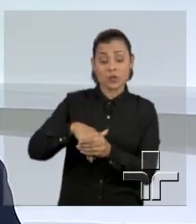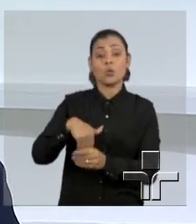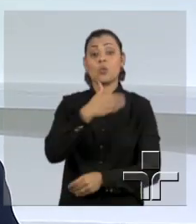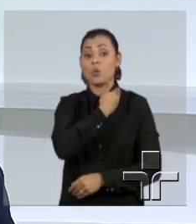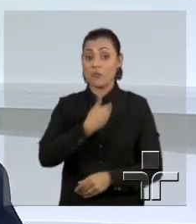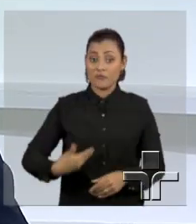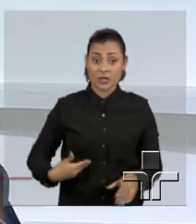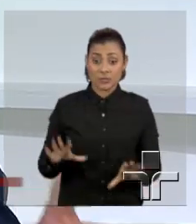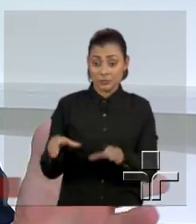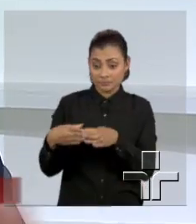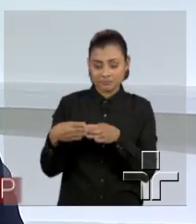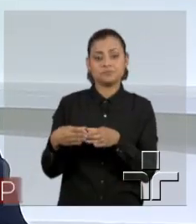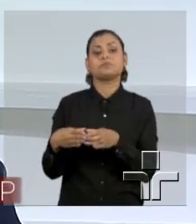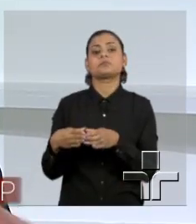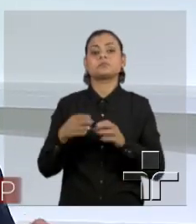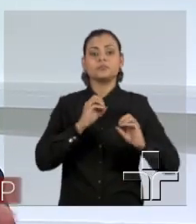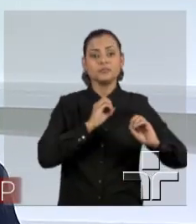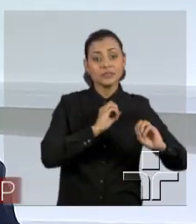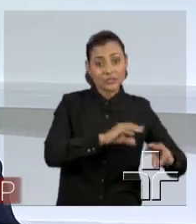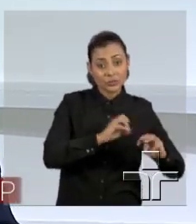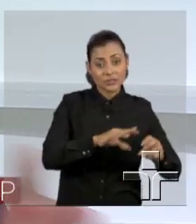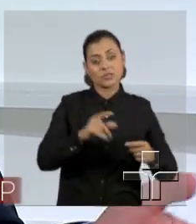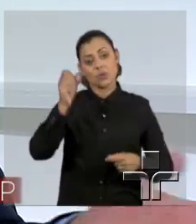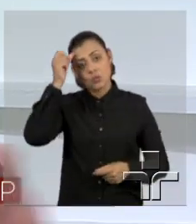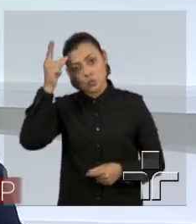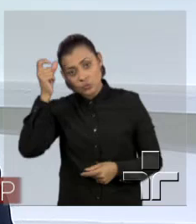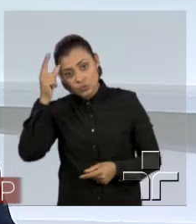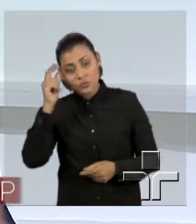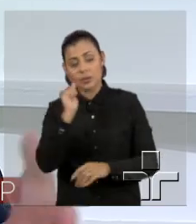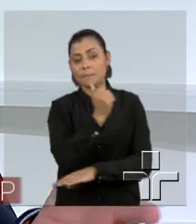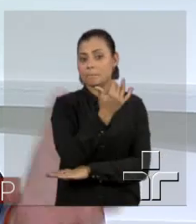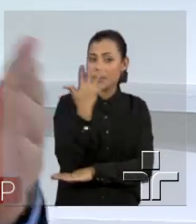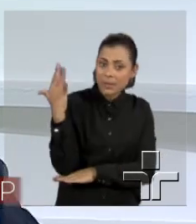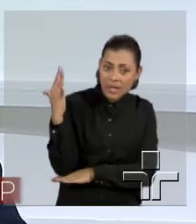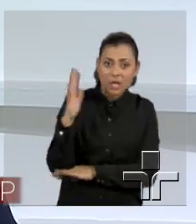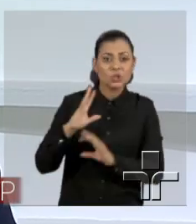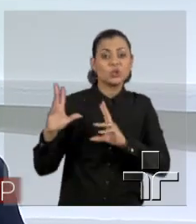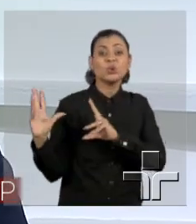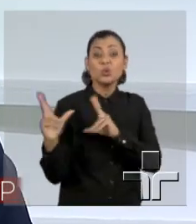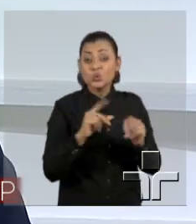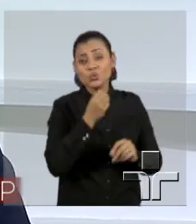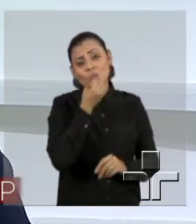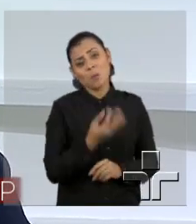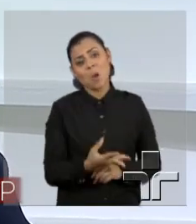que está desidratando educação, cultura, meio ambiente, tudo que é bom.